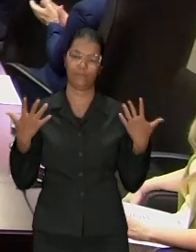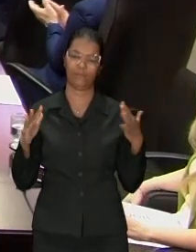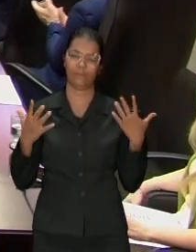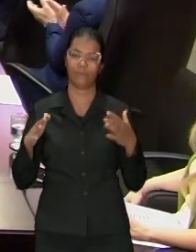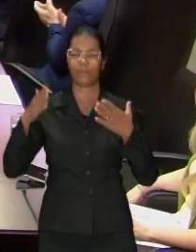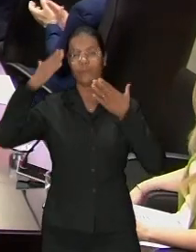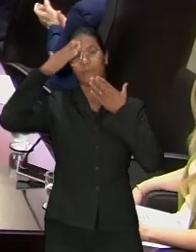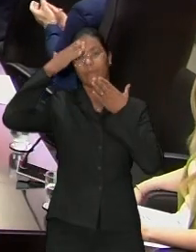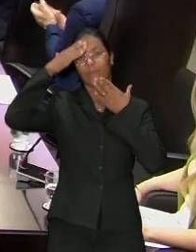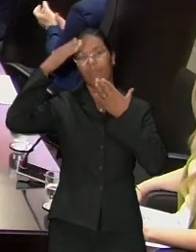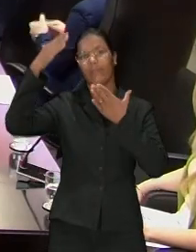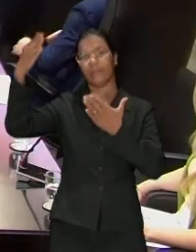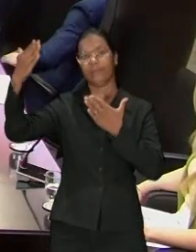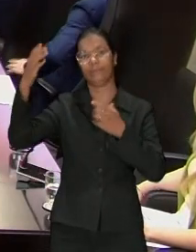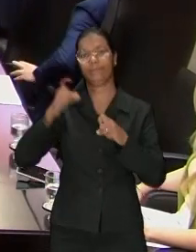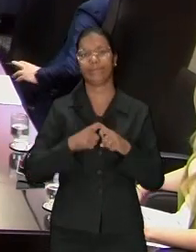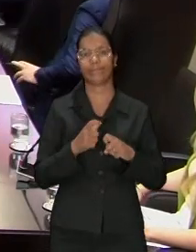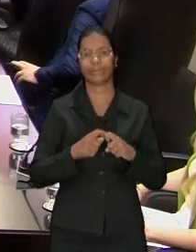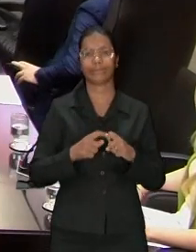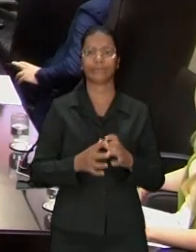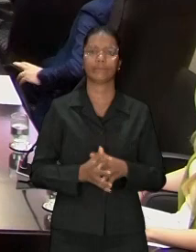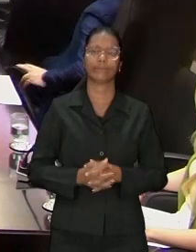Obrigado, doutora.